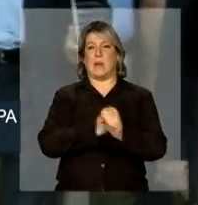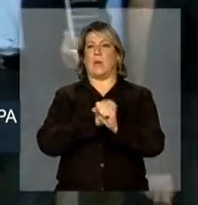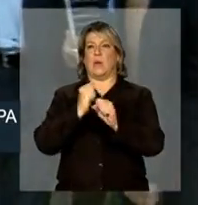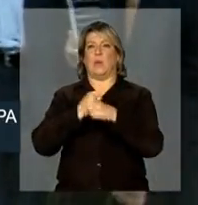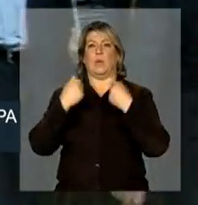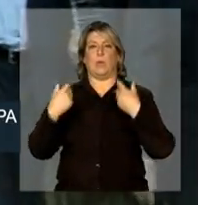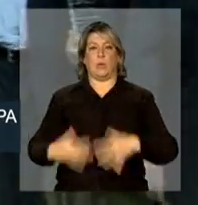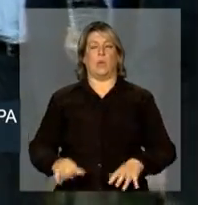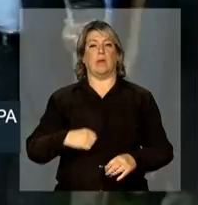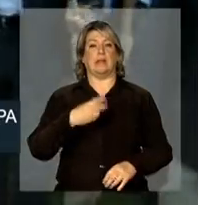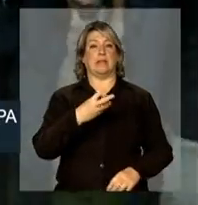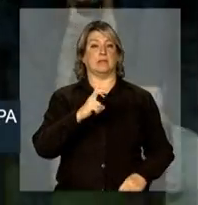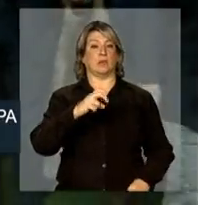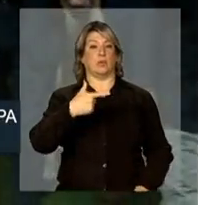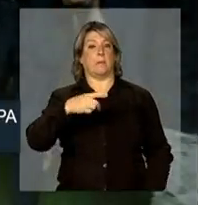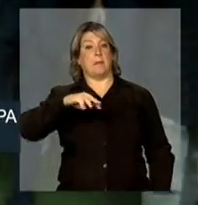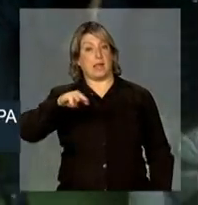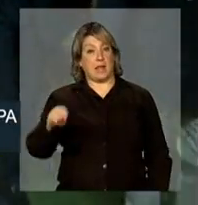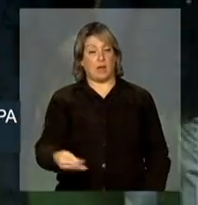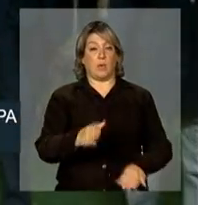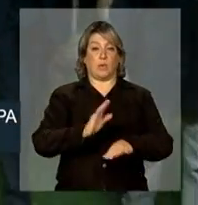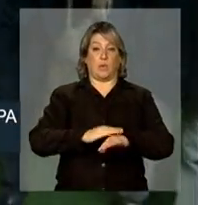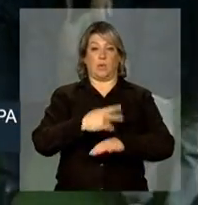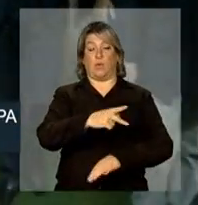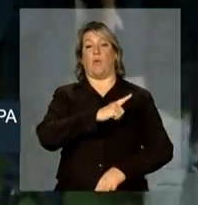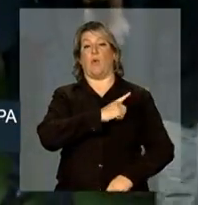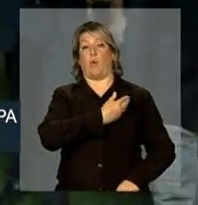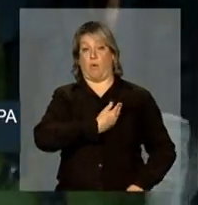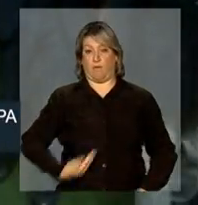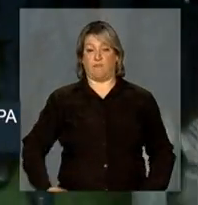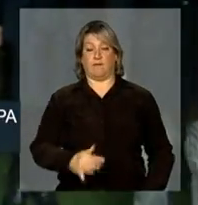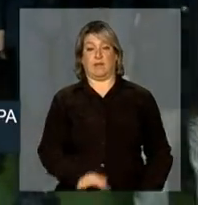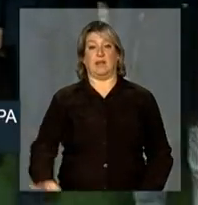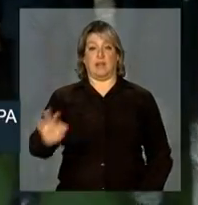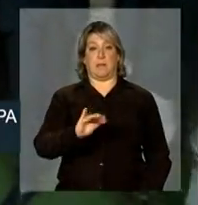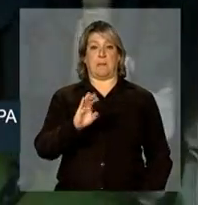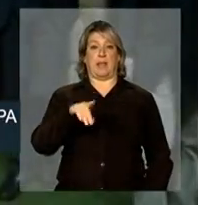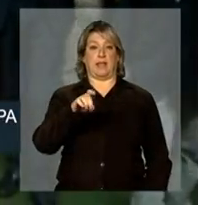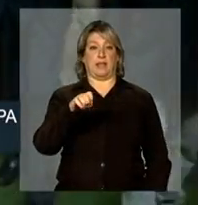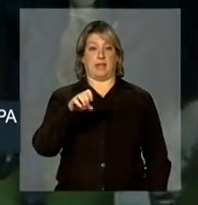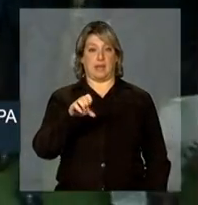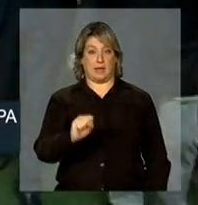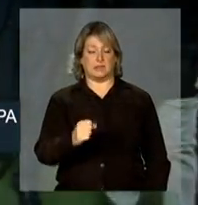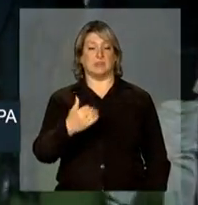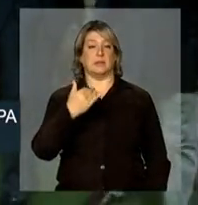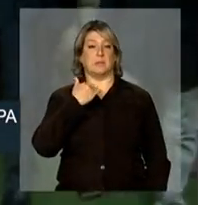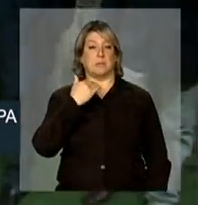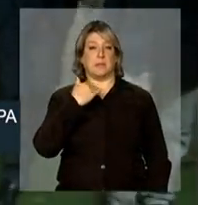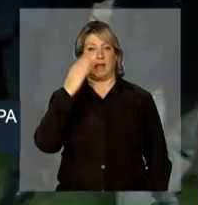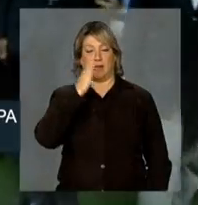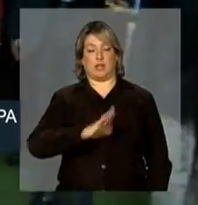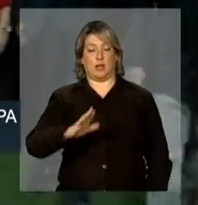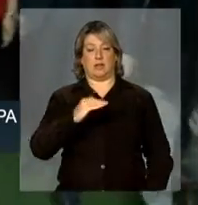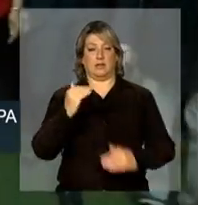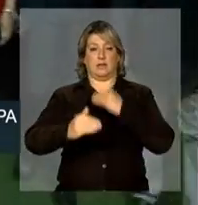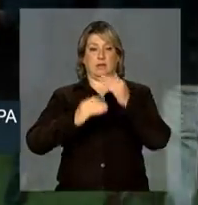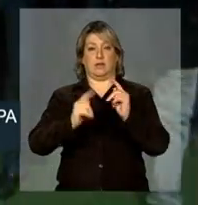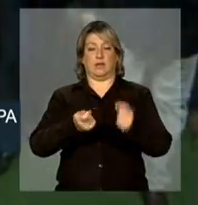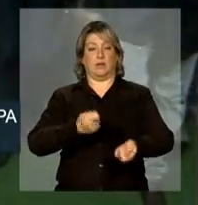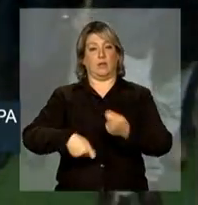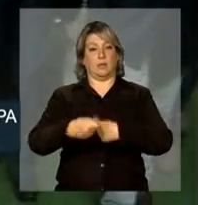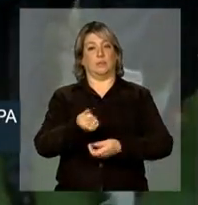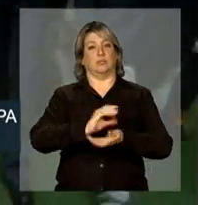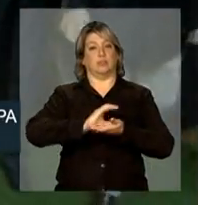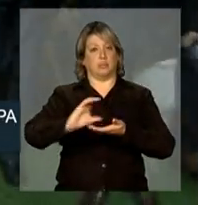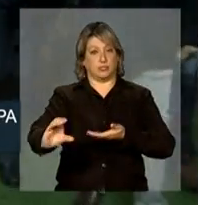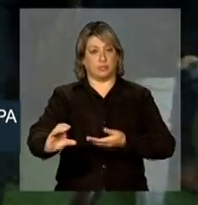sendo 352 milhões do governo federal, através do BNDES, o Banco Nacional de Desenvolvimento Econômico